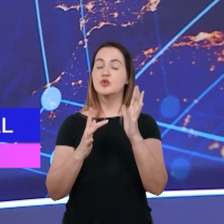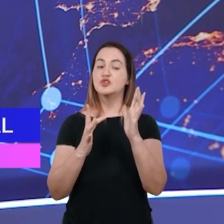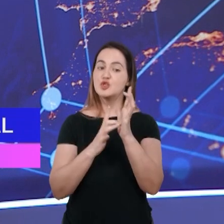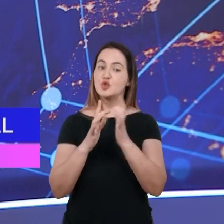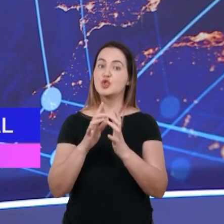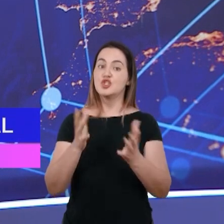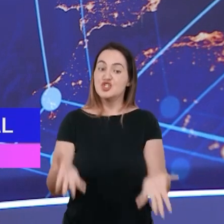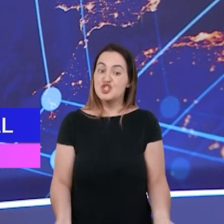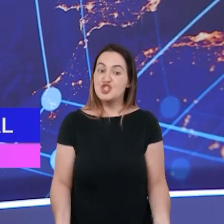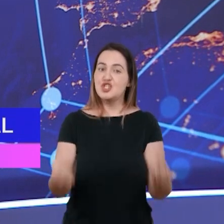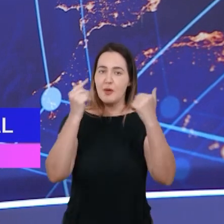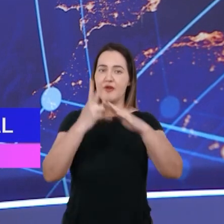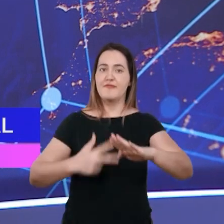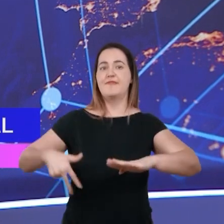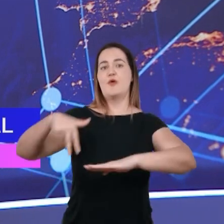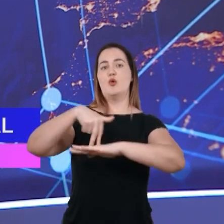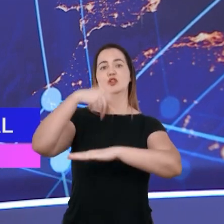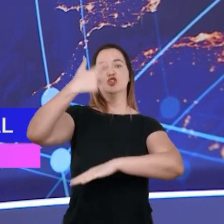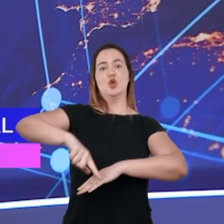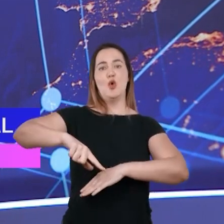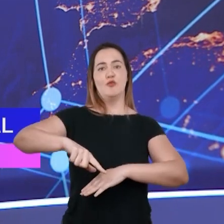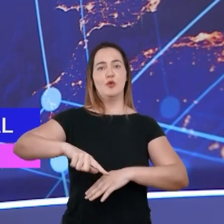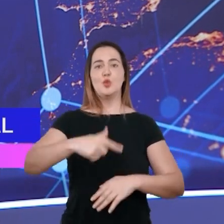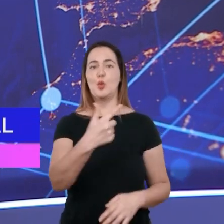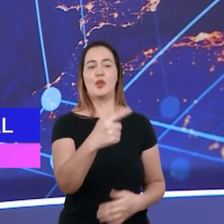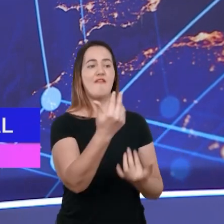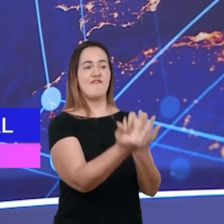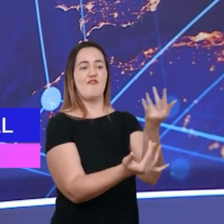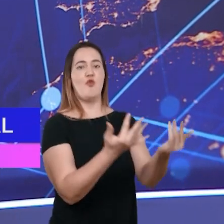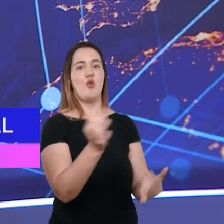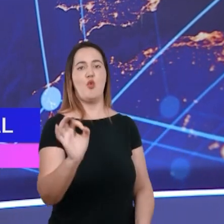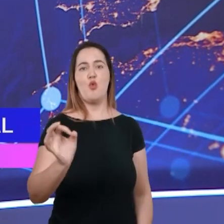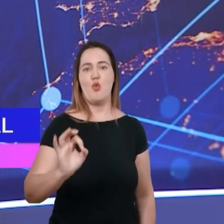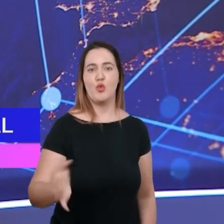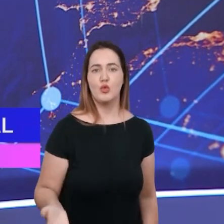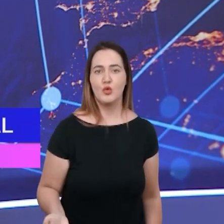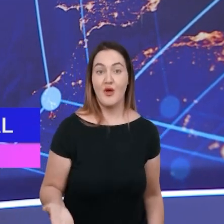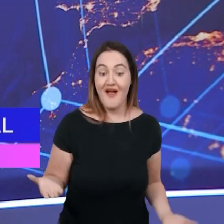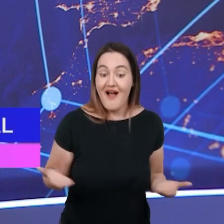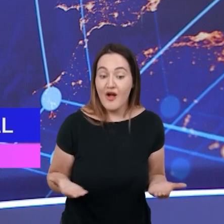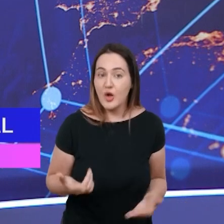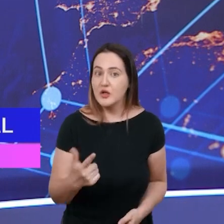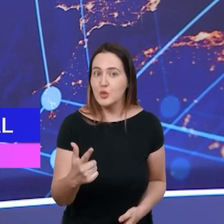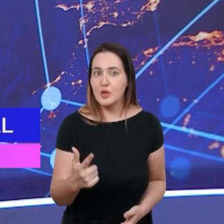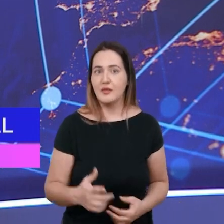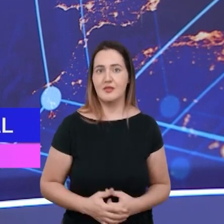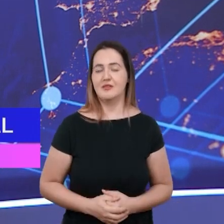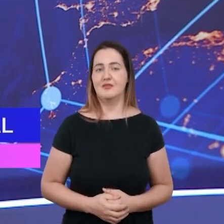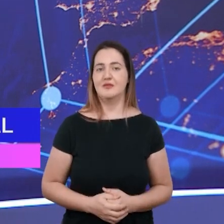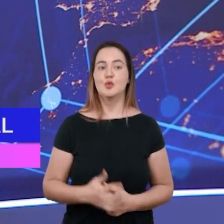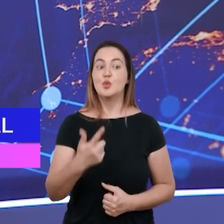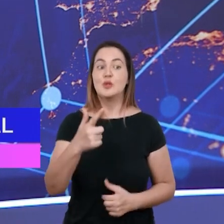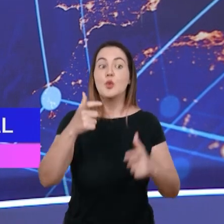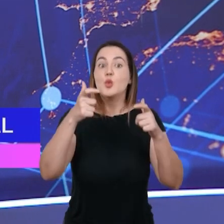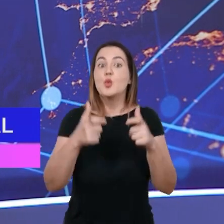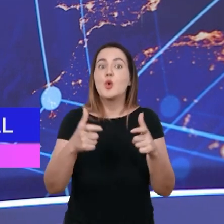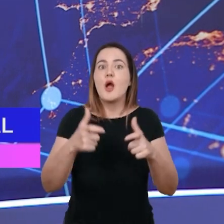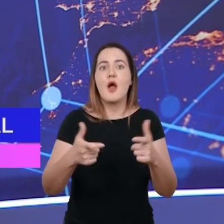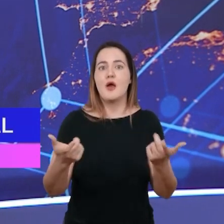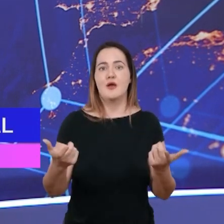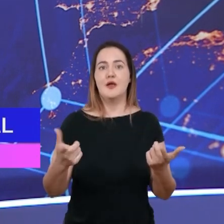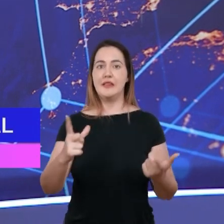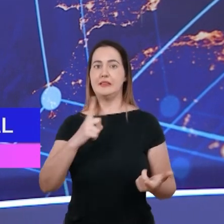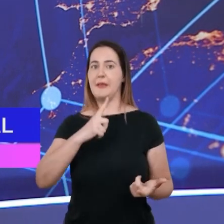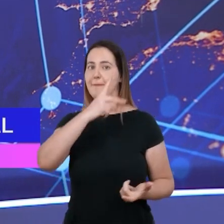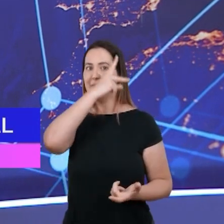Então, quando o fogo vier, é que o inferno então acontecerá. Mas não há um inferno acontecendo